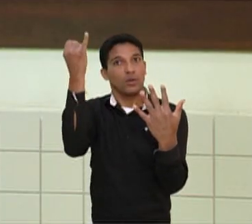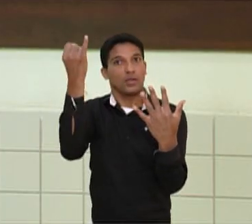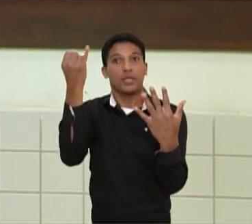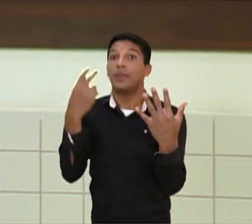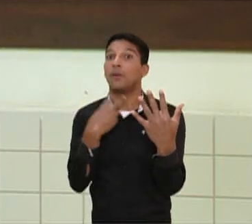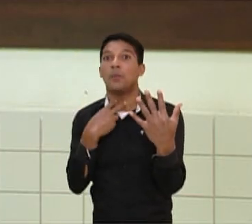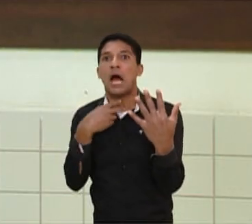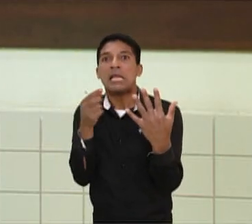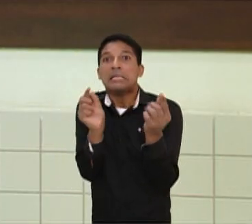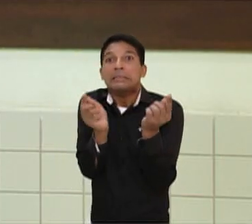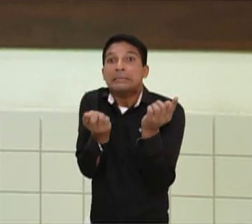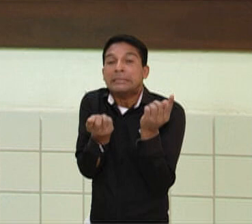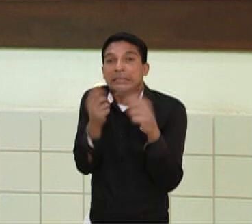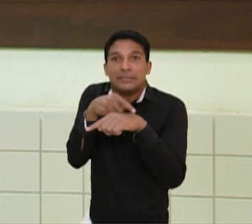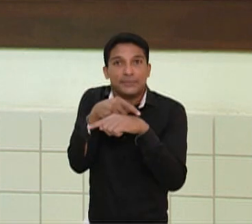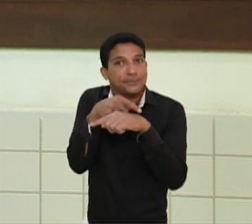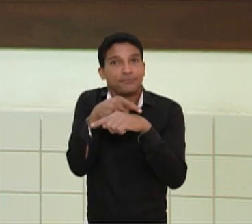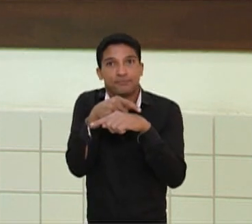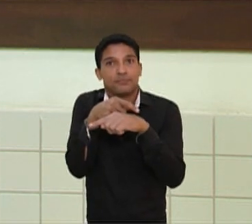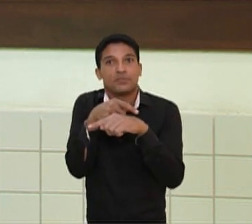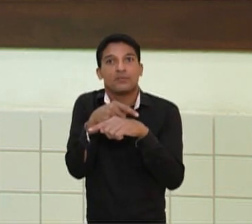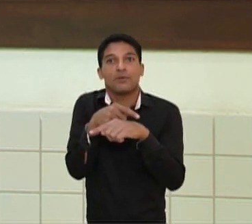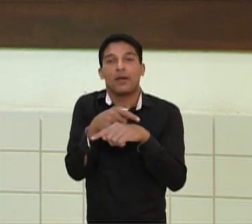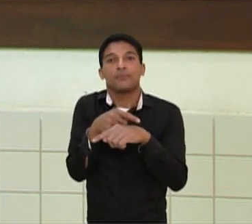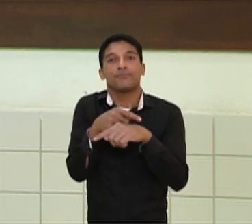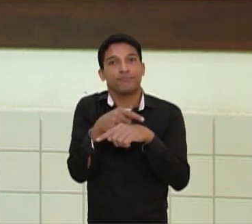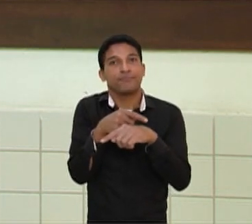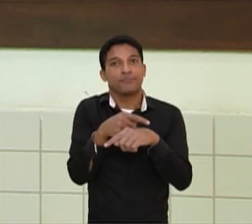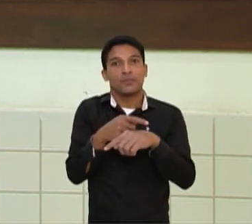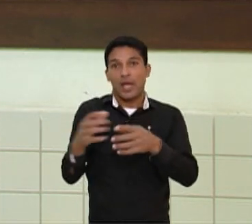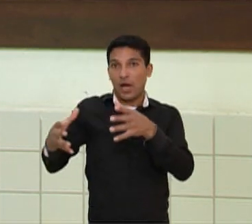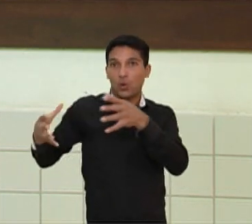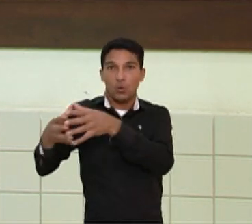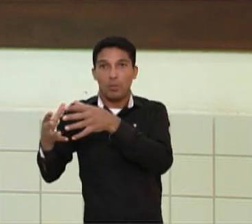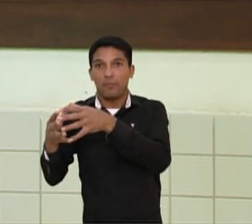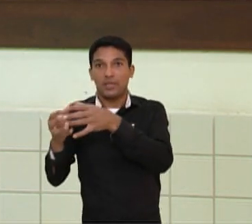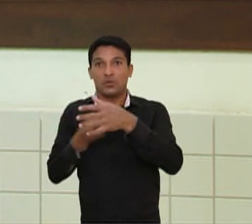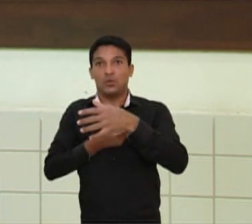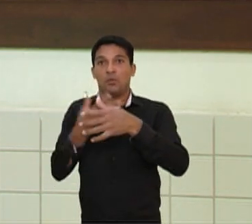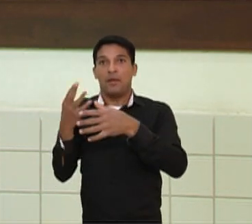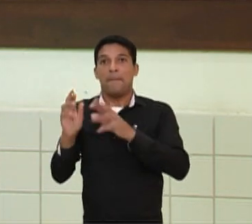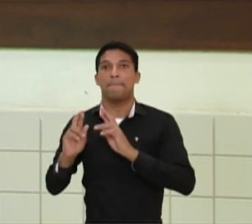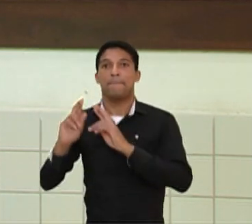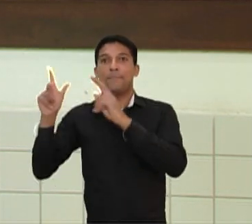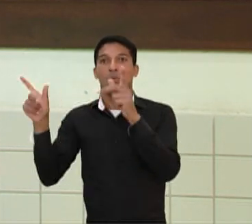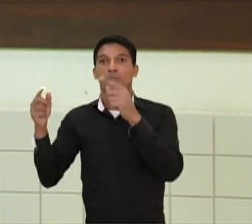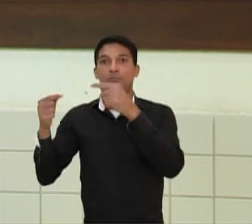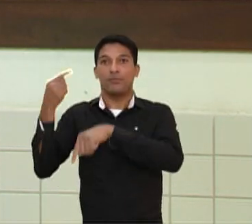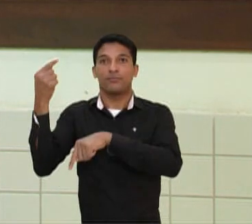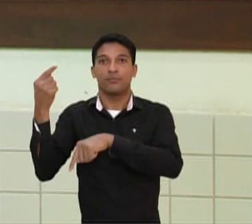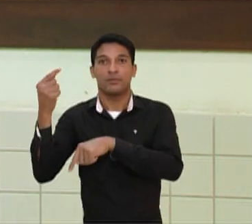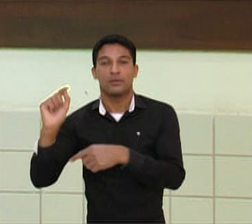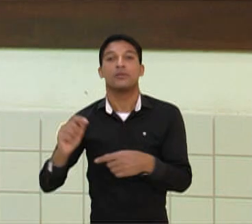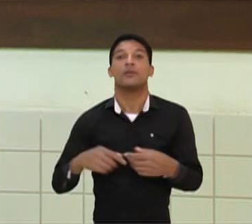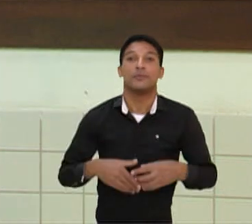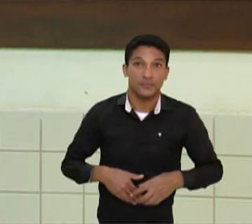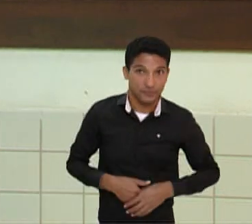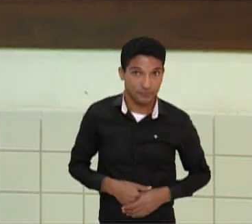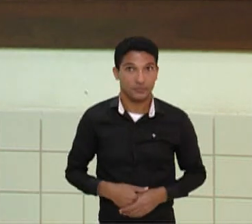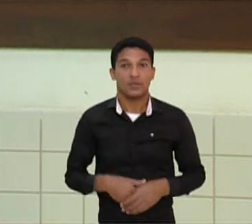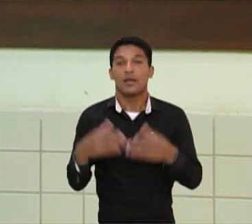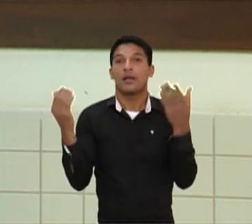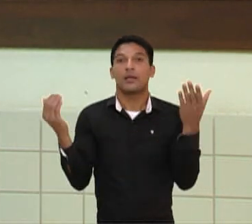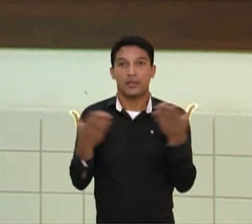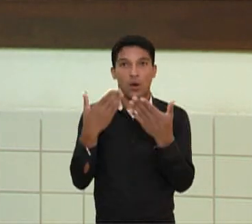dentro do conjunto qualquer elemento, isso vai me definir um agrupamento diferente, certo? Muito bem. Aí eu deixei